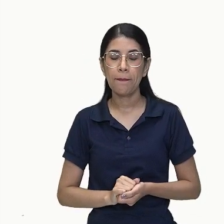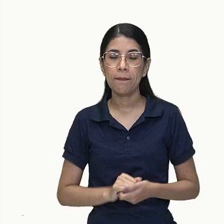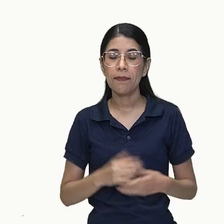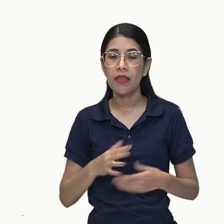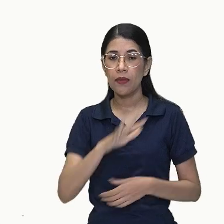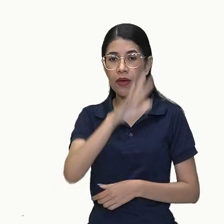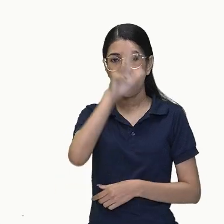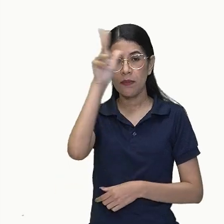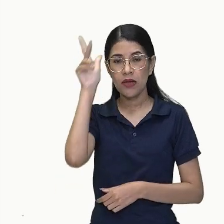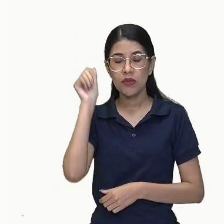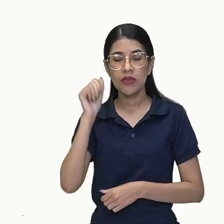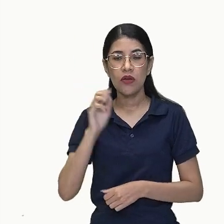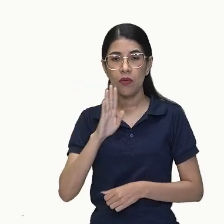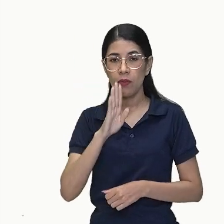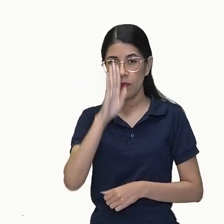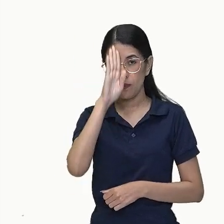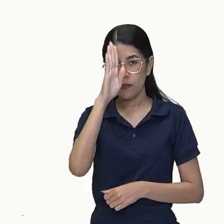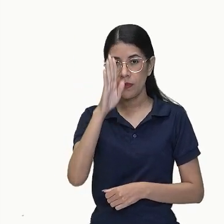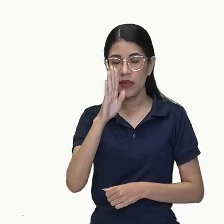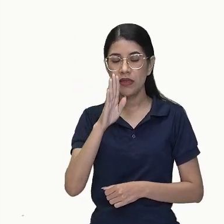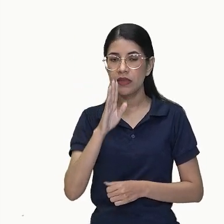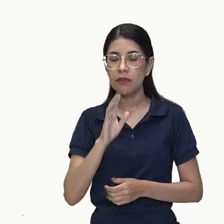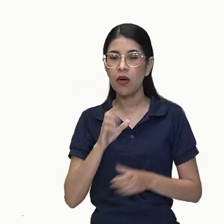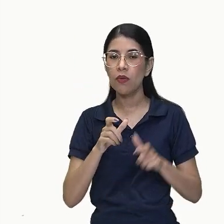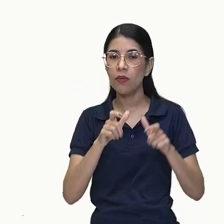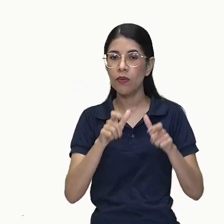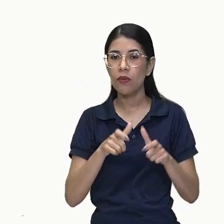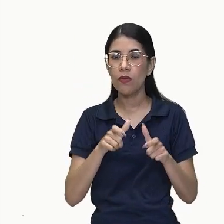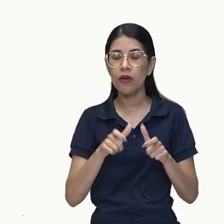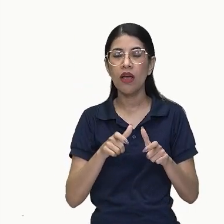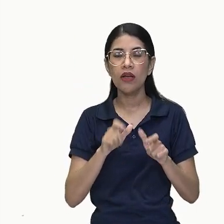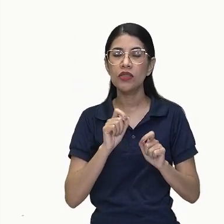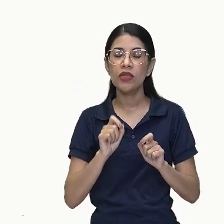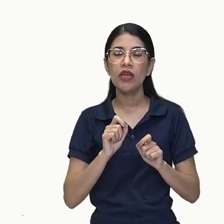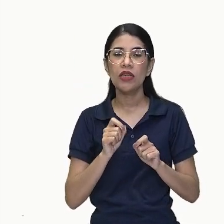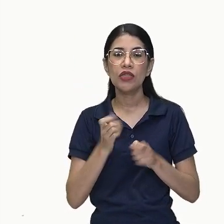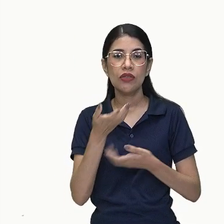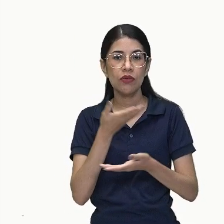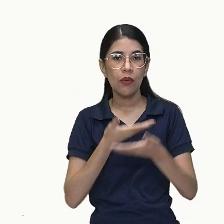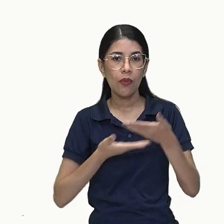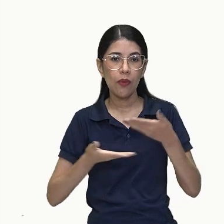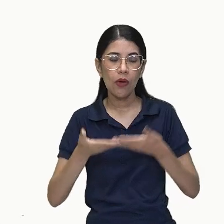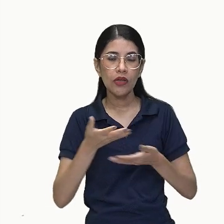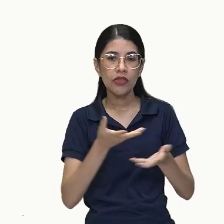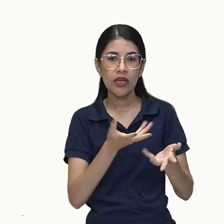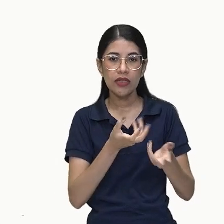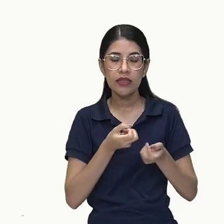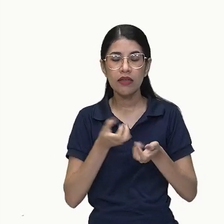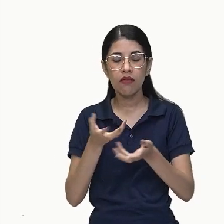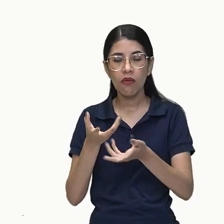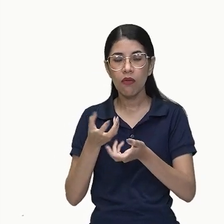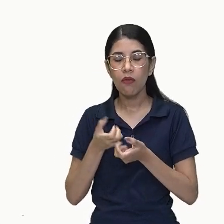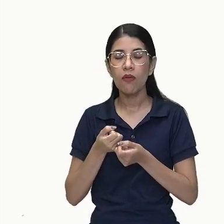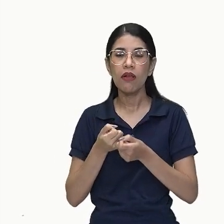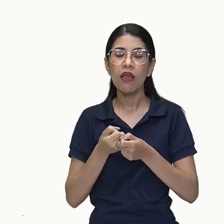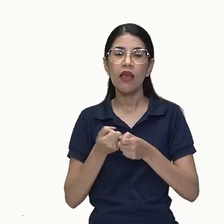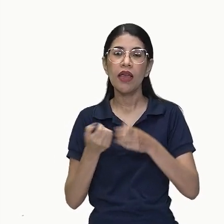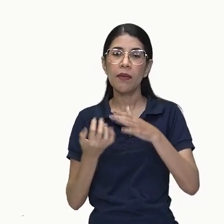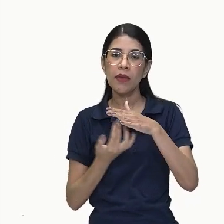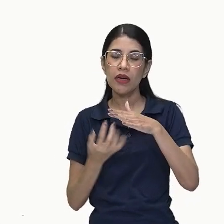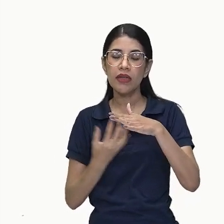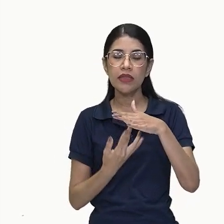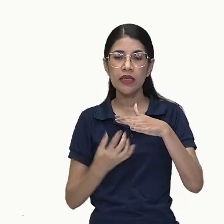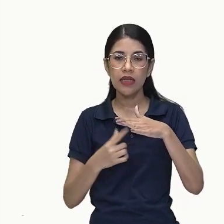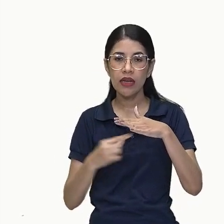se consolidou como um dos principais polos de interiorização de imigrantes e refugiados da região